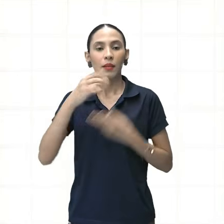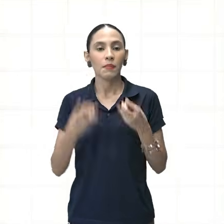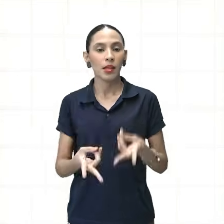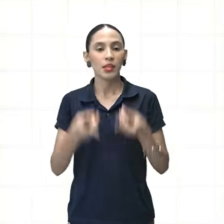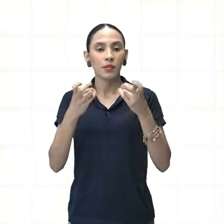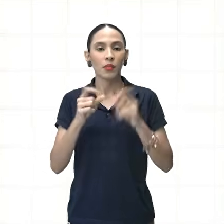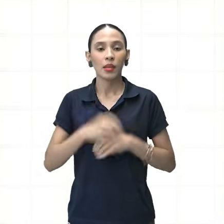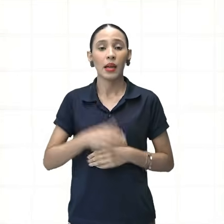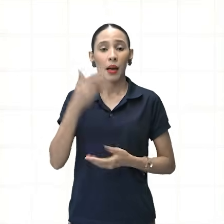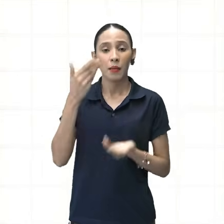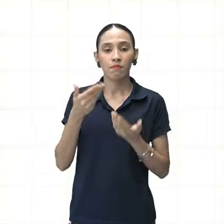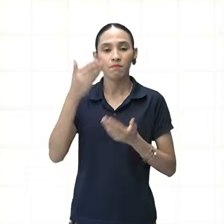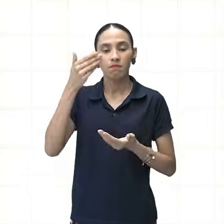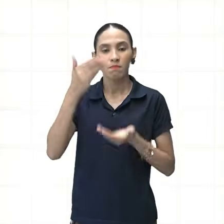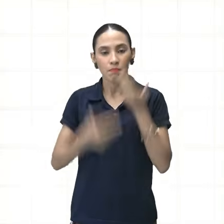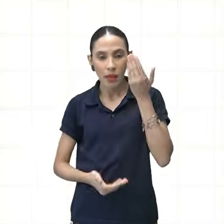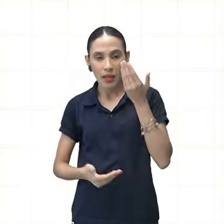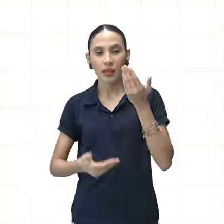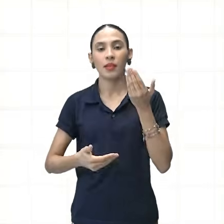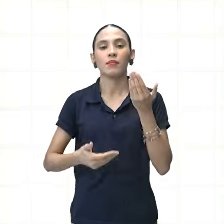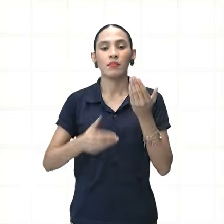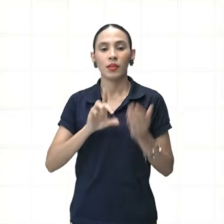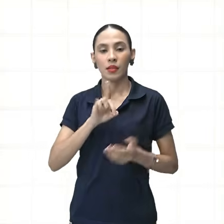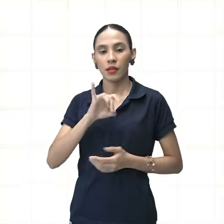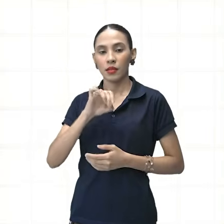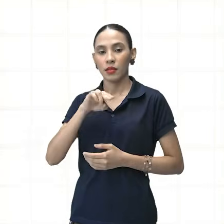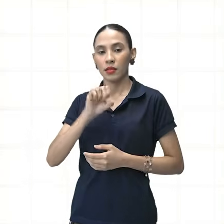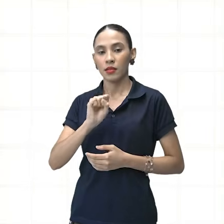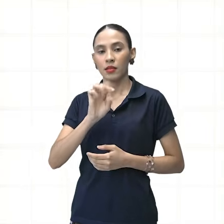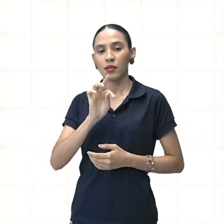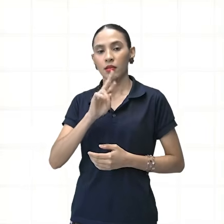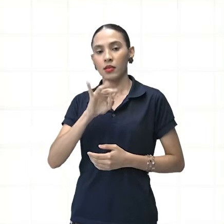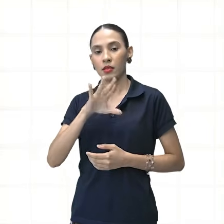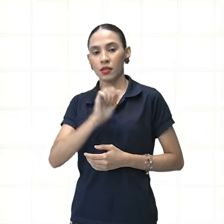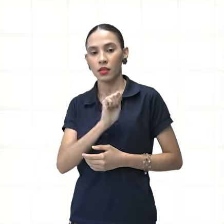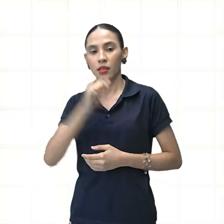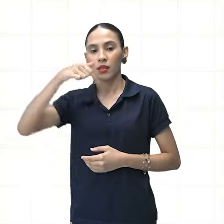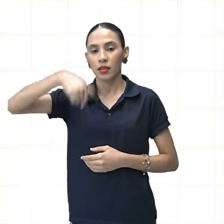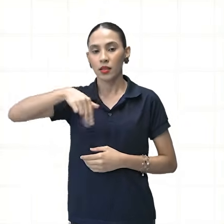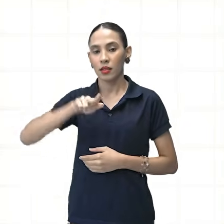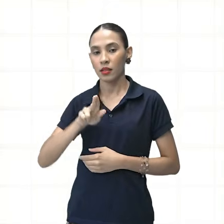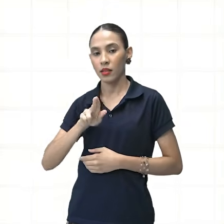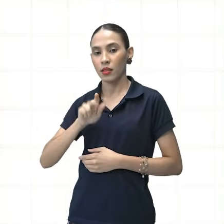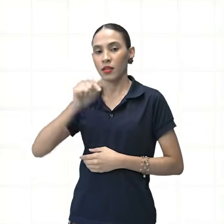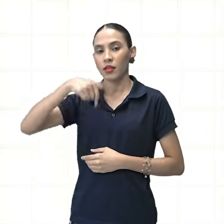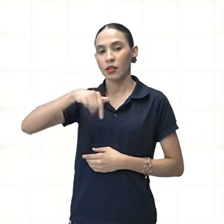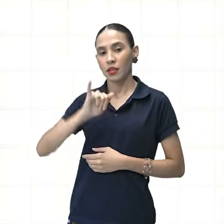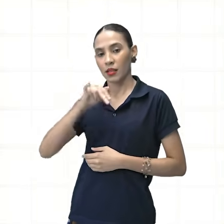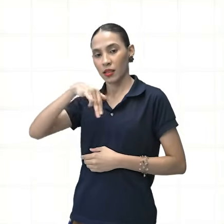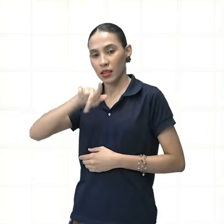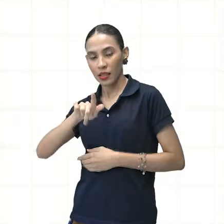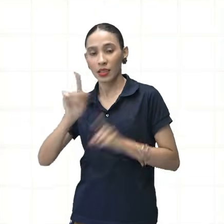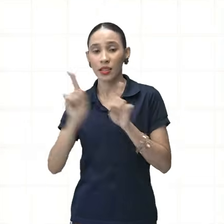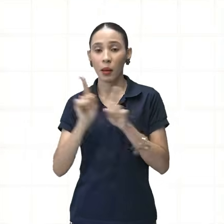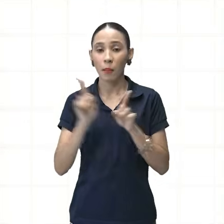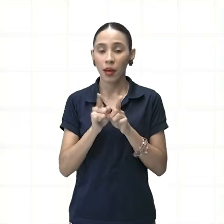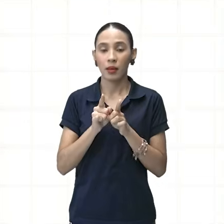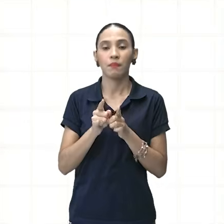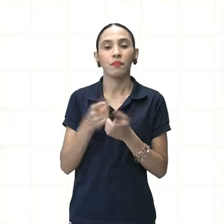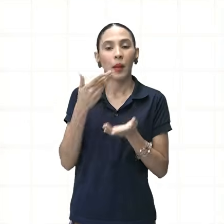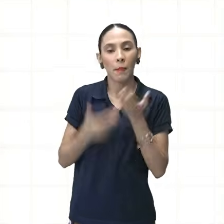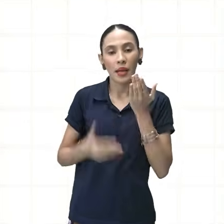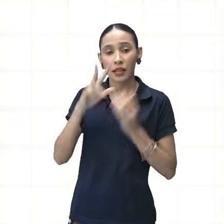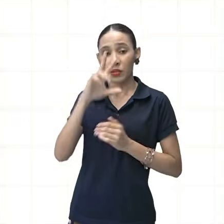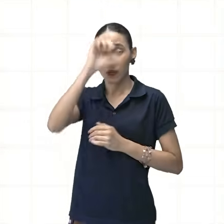observar o declínio da dinastia Qin. Nesse período, vamos observar a instabilidade, que